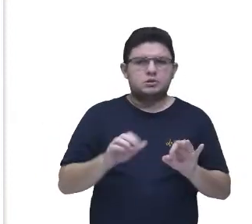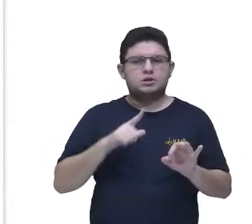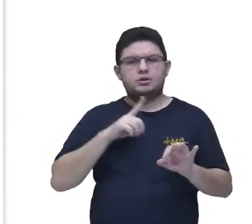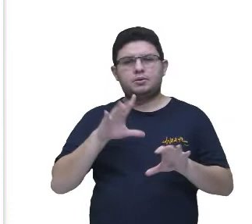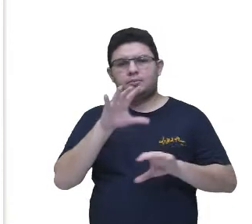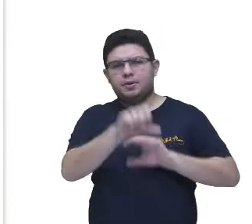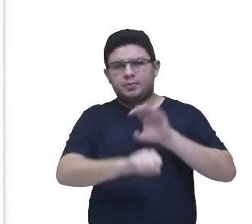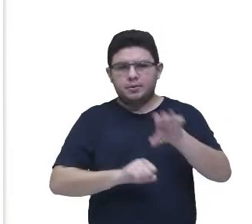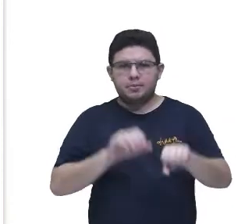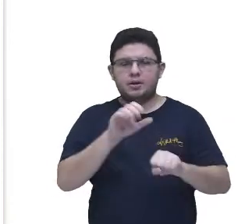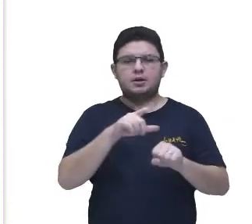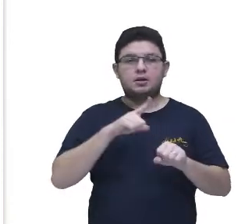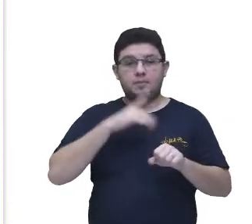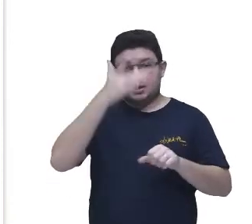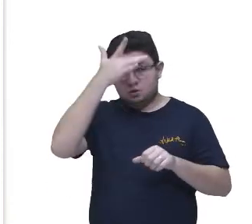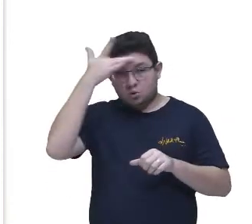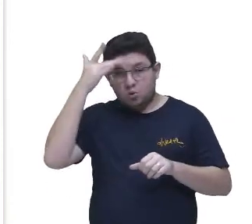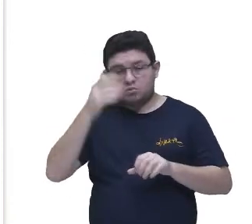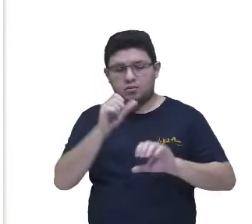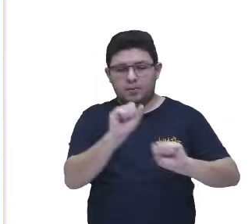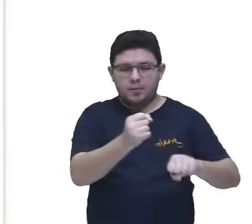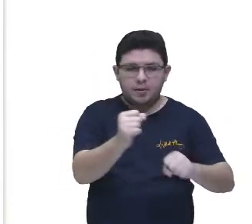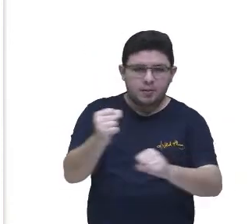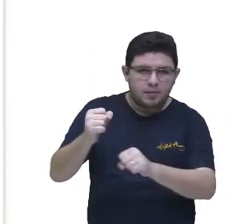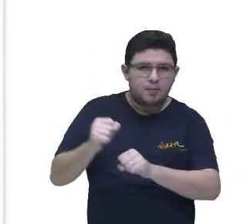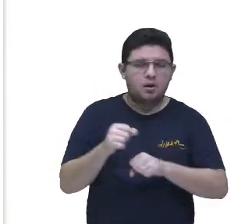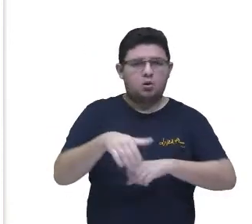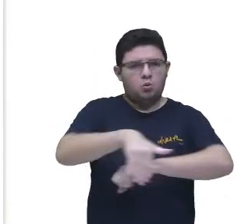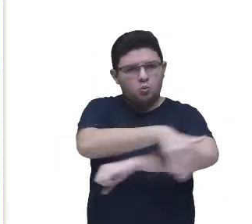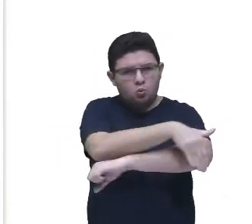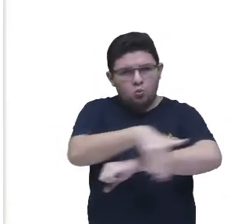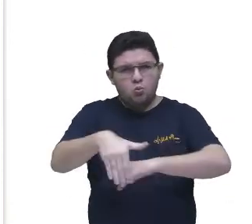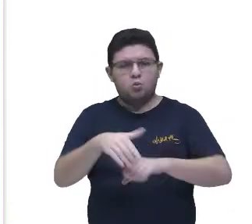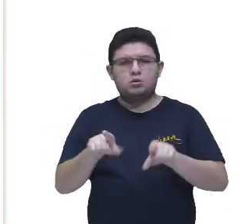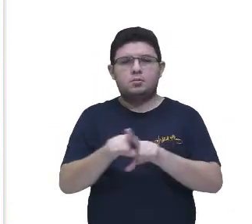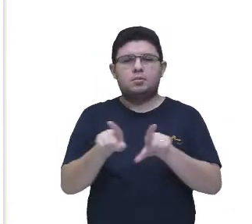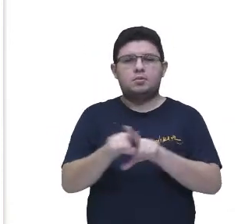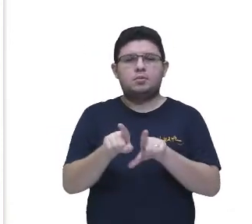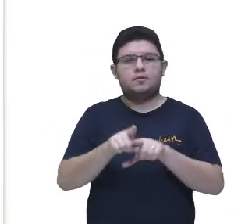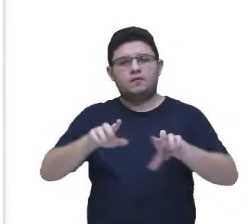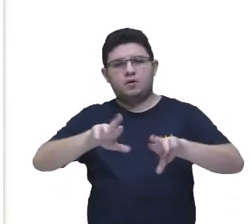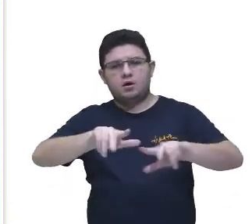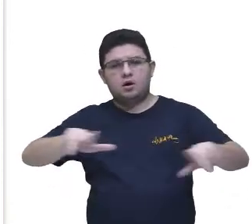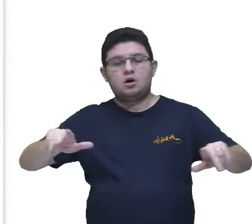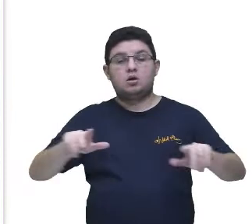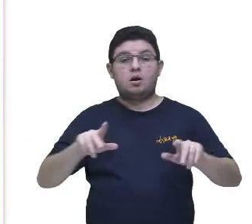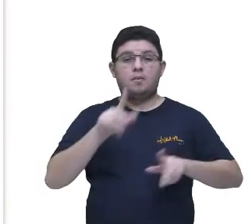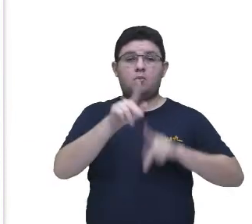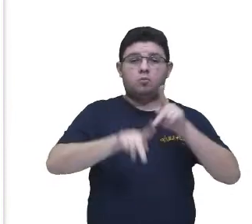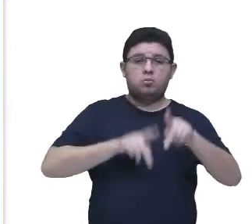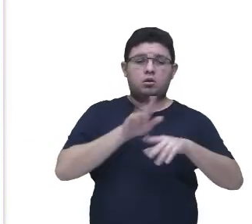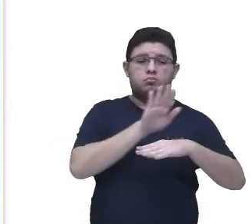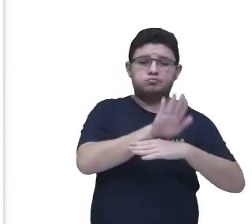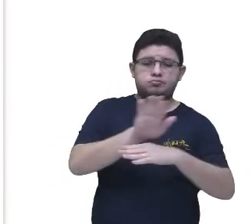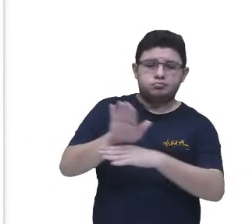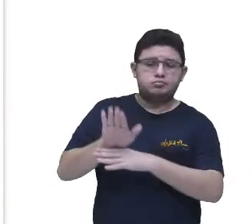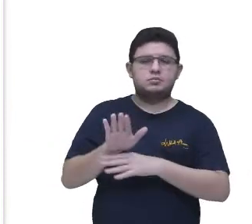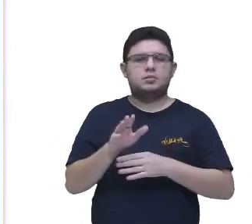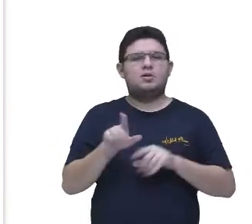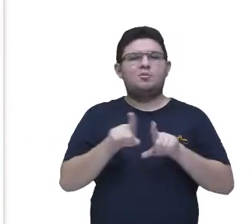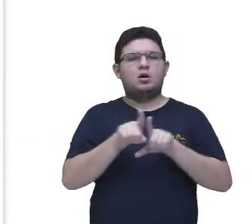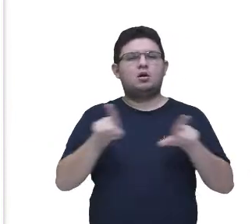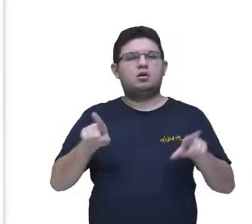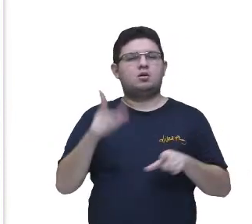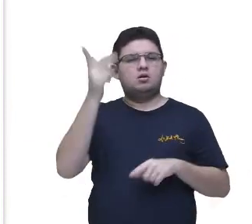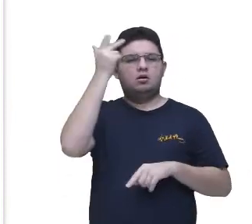também, e os varredores de rua que também fazem o seu trabalho e a população auxilia, porque é muito comum a gente ver alguém limpando